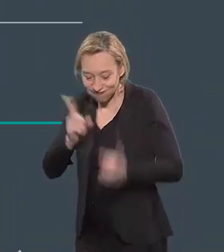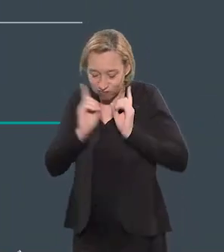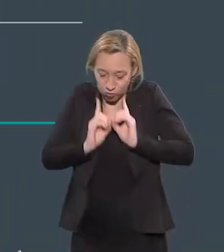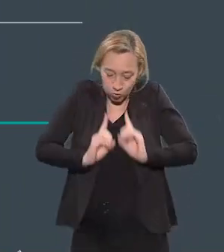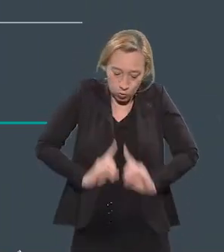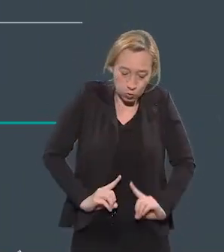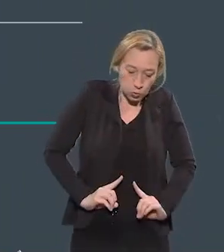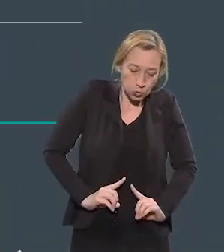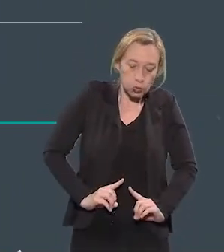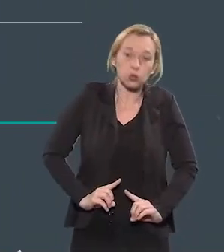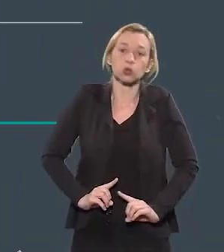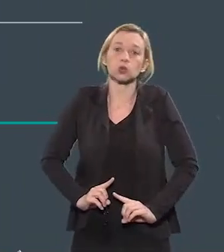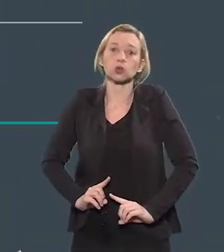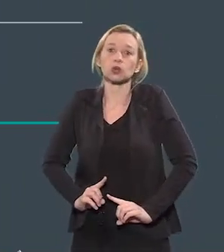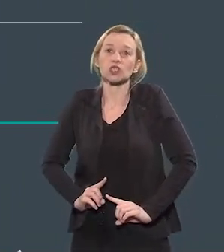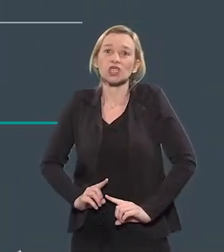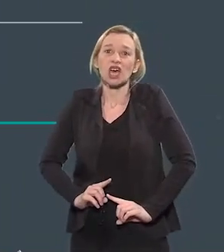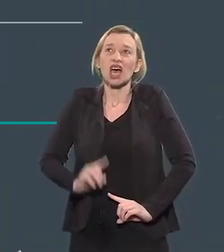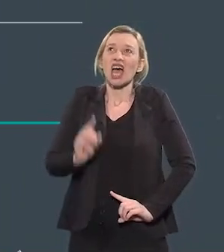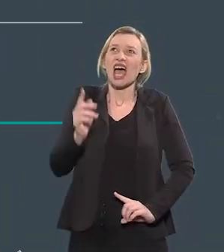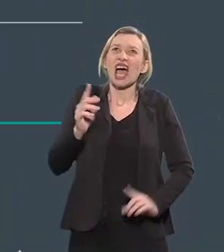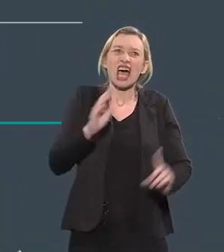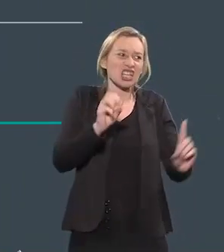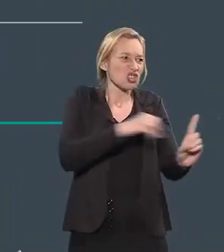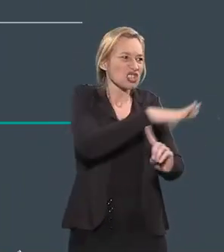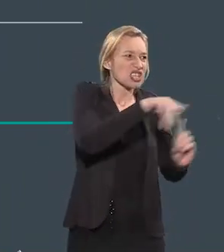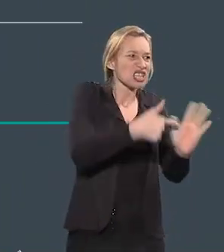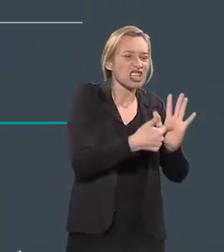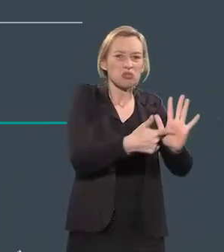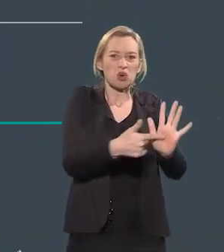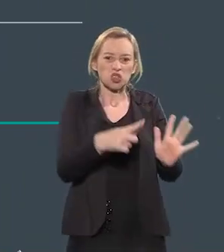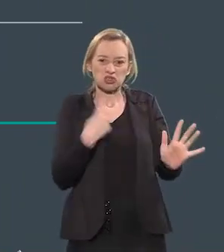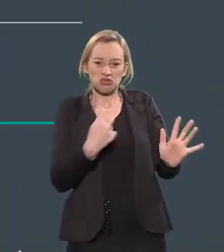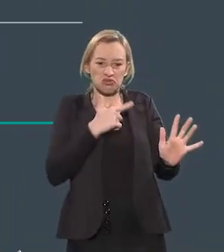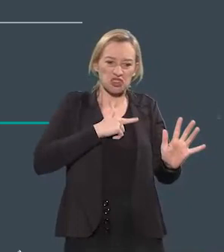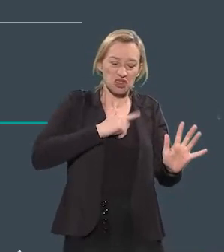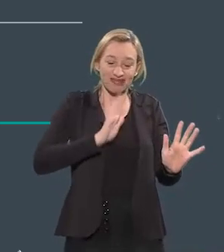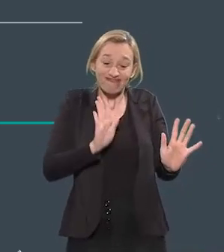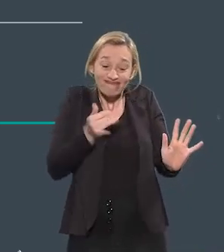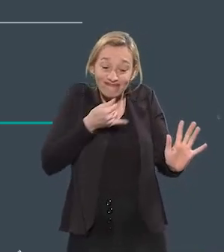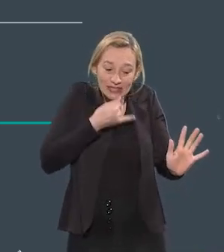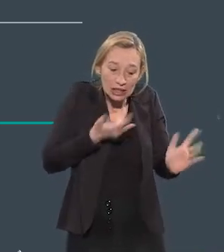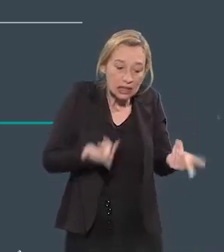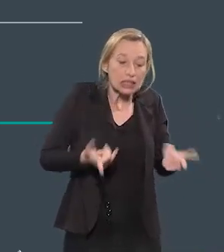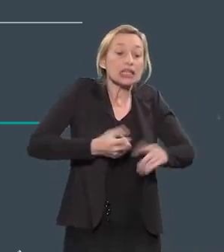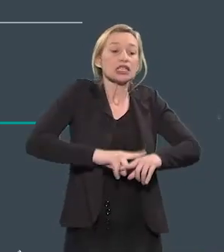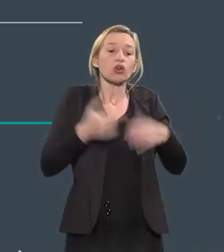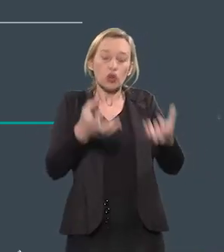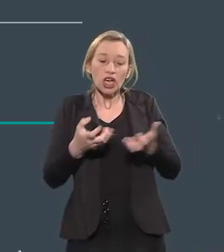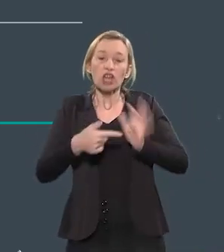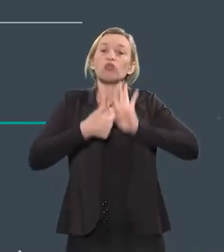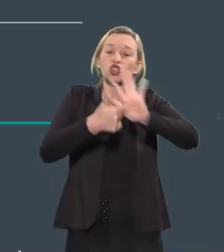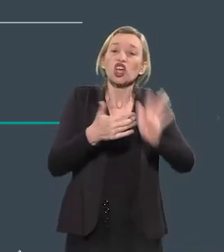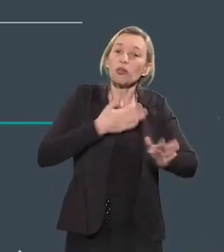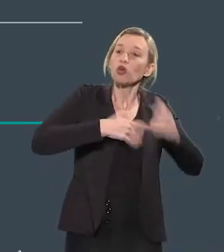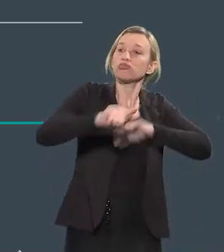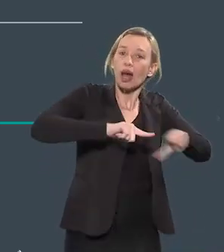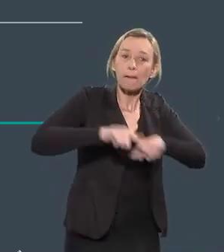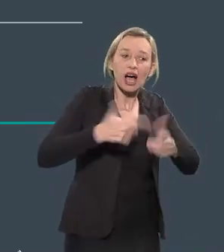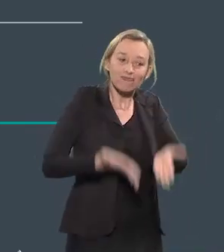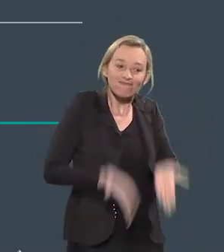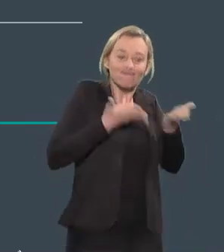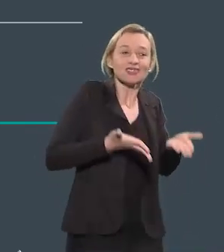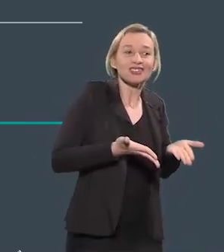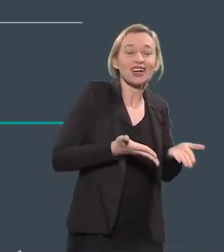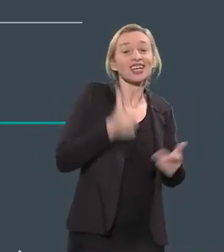muito depressiva, por conta até da aparência, porque a sociedade impõe isso pra gente, né, infelizmente. Então eu quero, através do meu